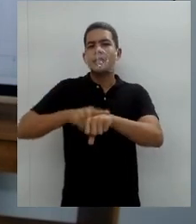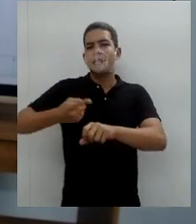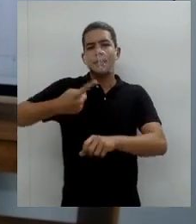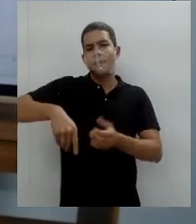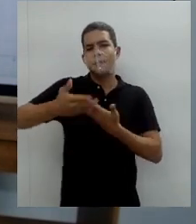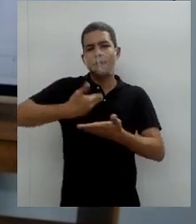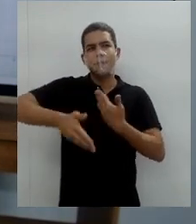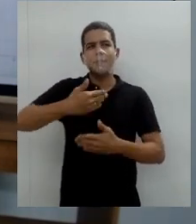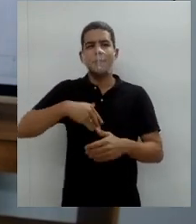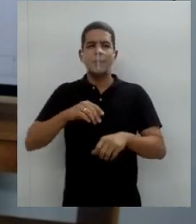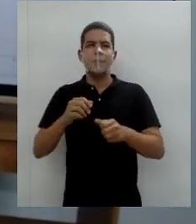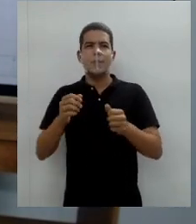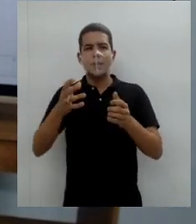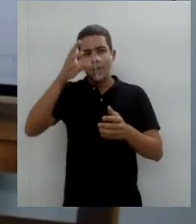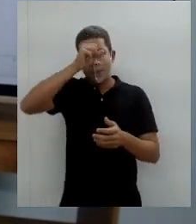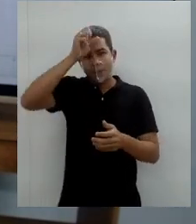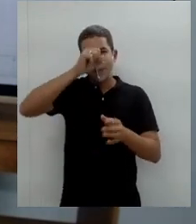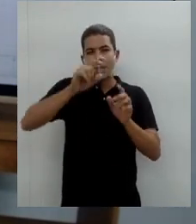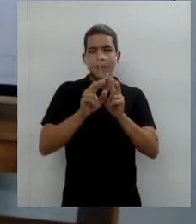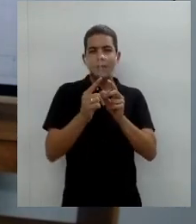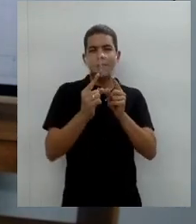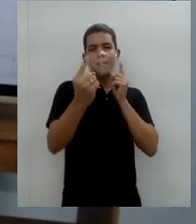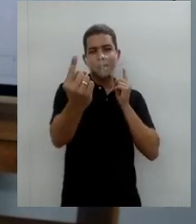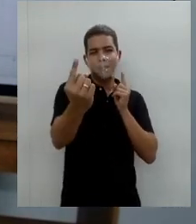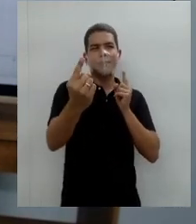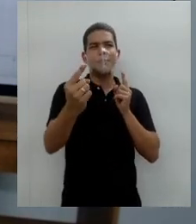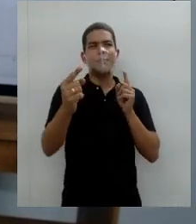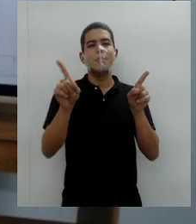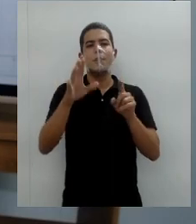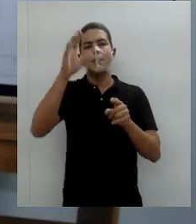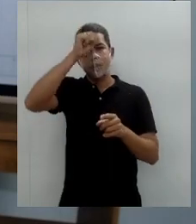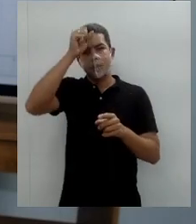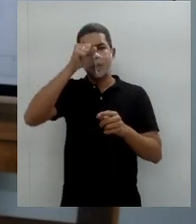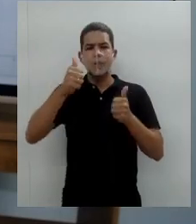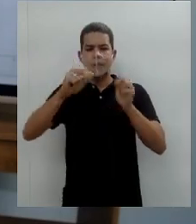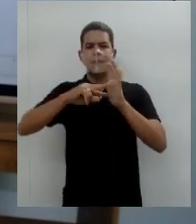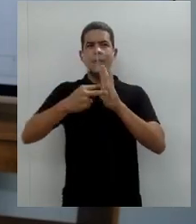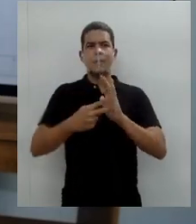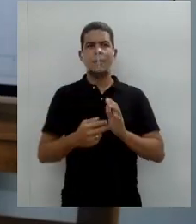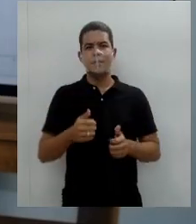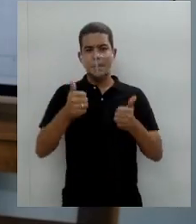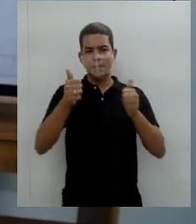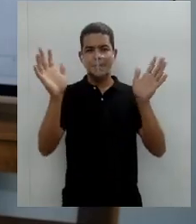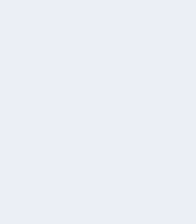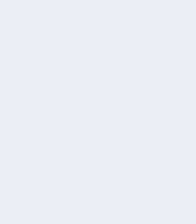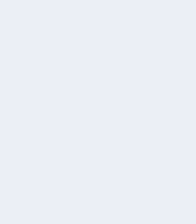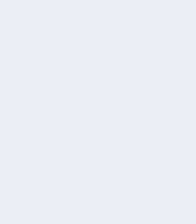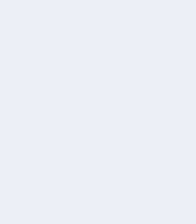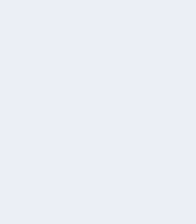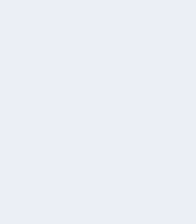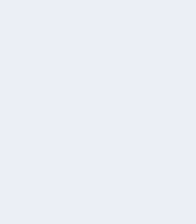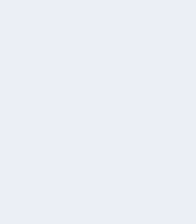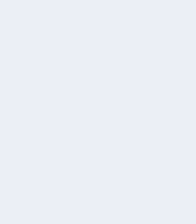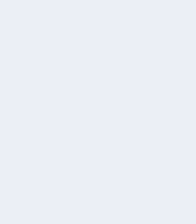junto com essa aprendizagem remota, mas é uma aprendizagem significativa, beleza? Tchau!